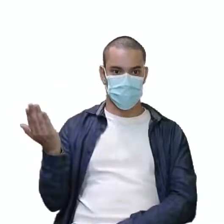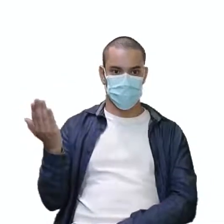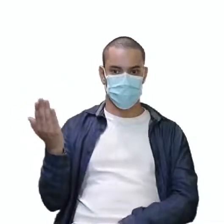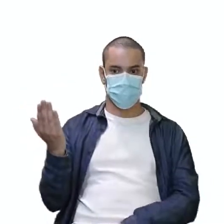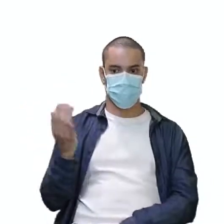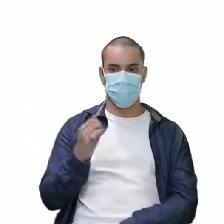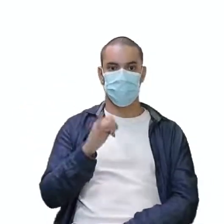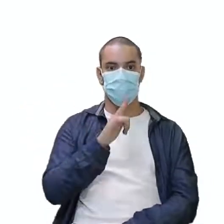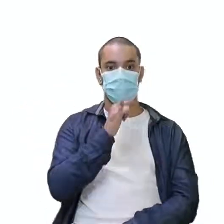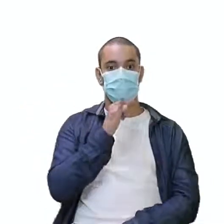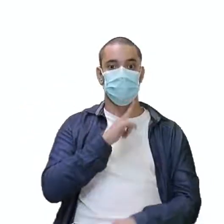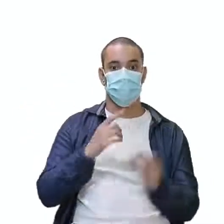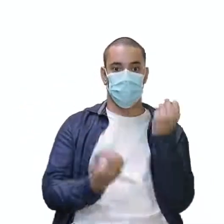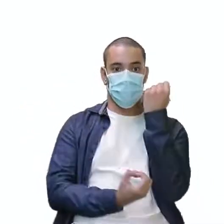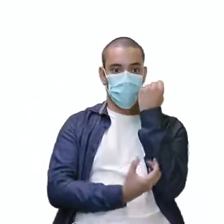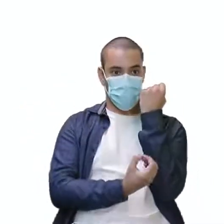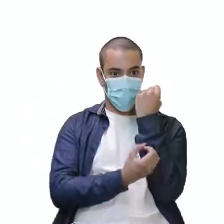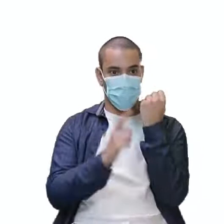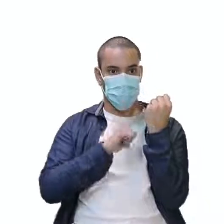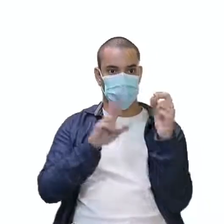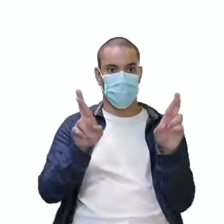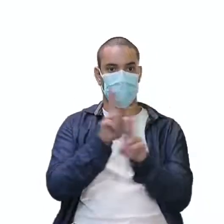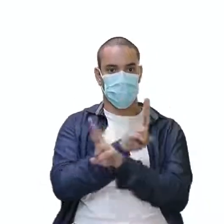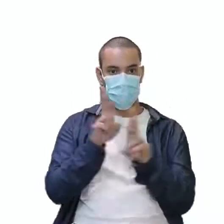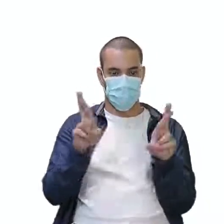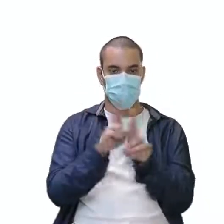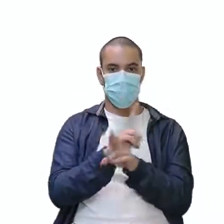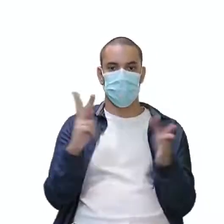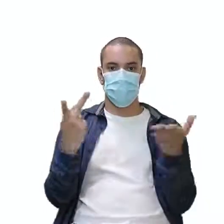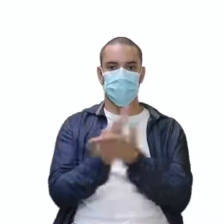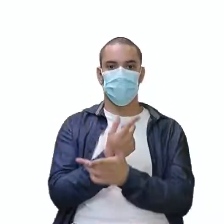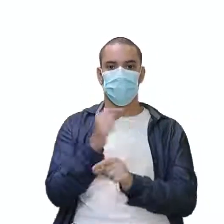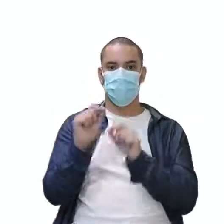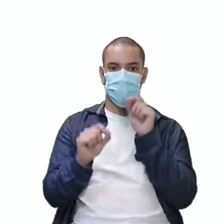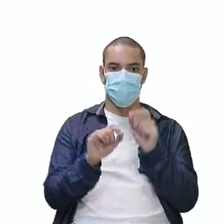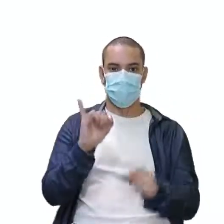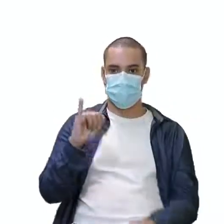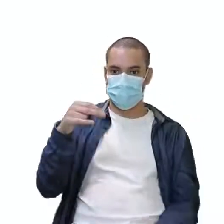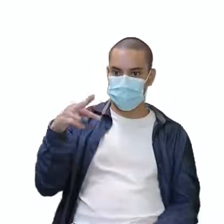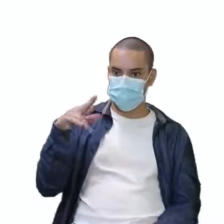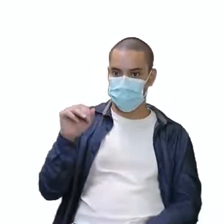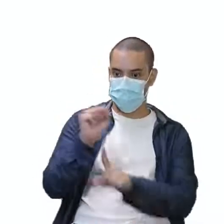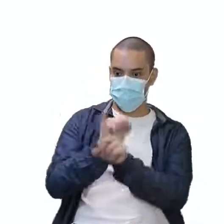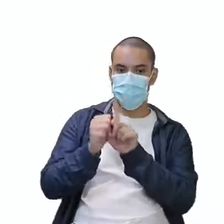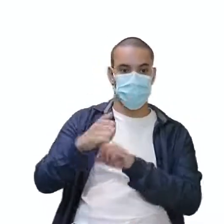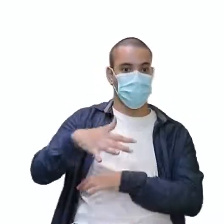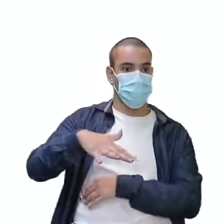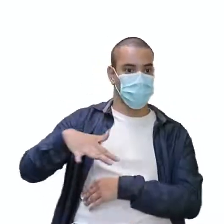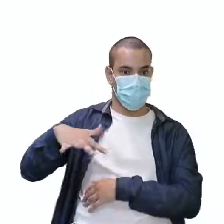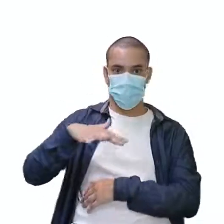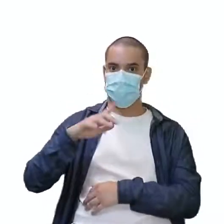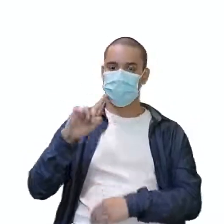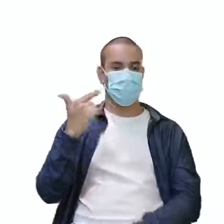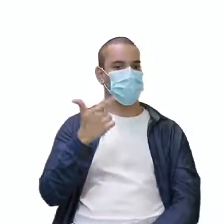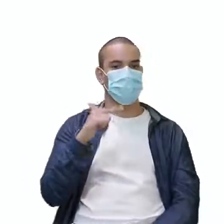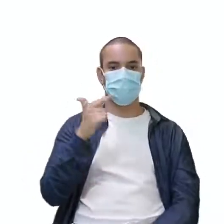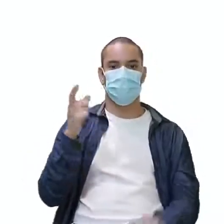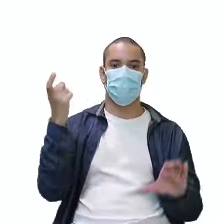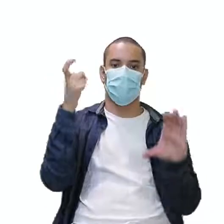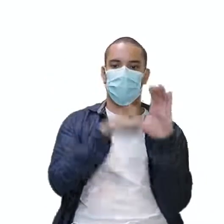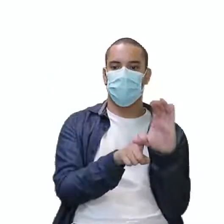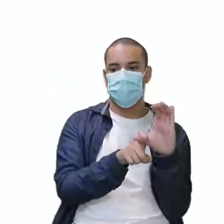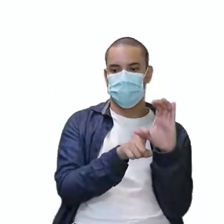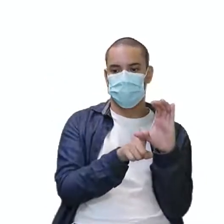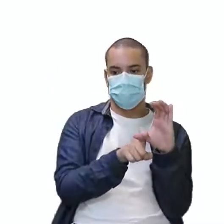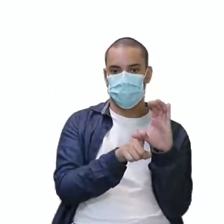no caso dos cupins, essa relação intraespecífica harmônica entre a sociedade, onde a gente não tem aquela